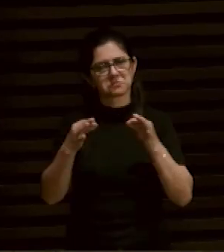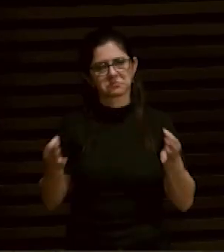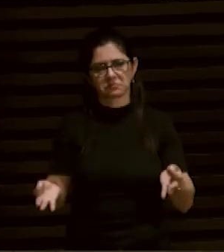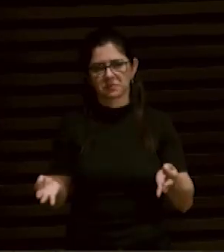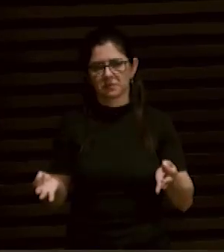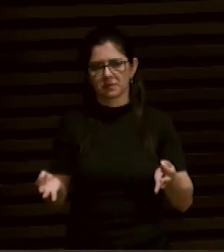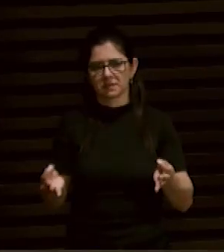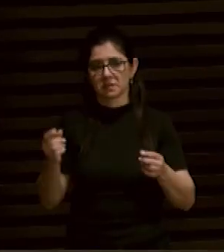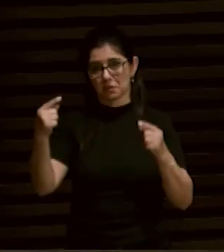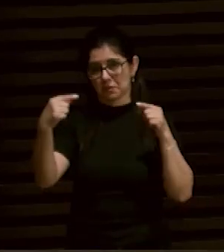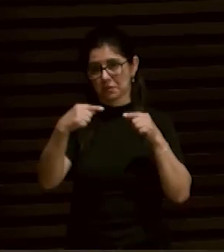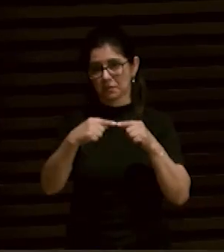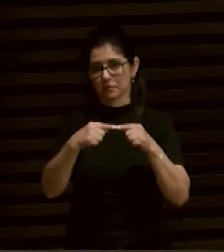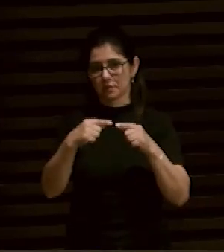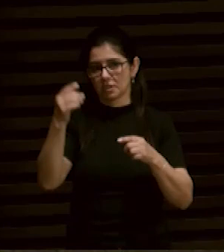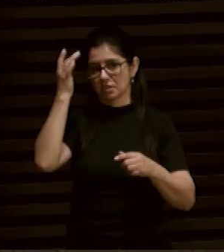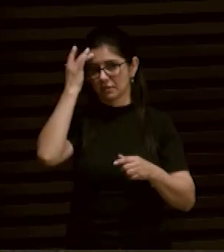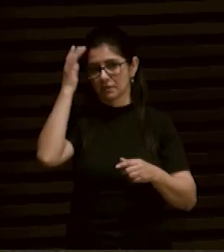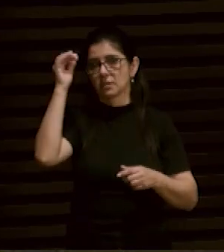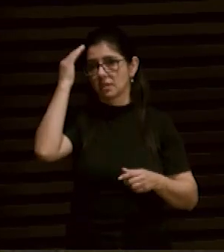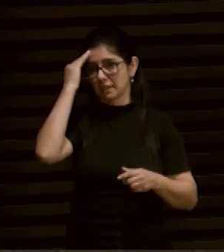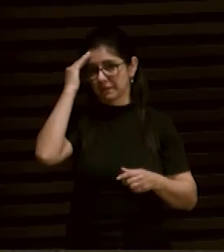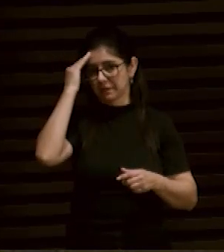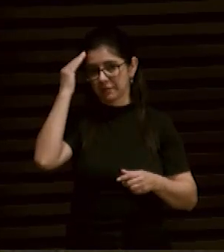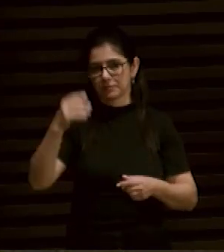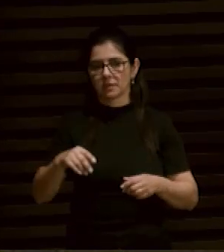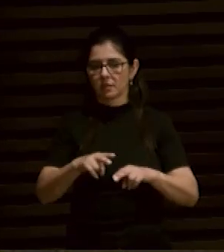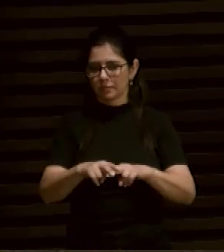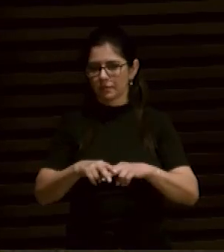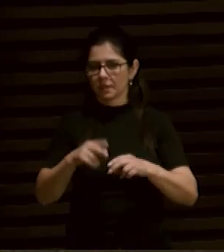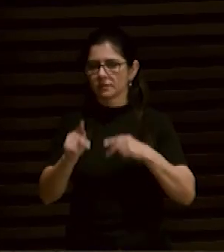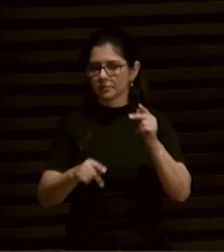E é por isso que aquelas pessoas creram naquela mensagem. Na verdade, não.